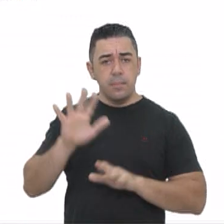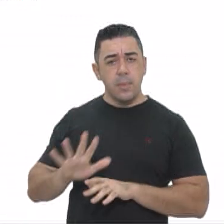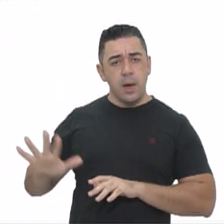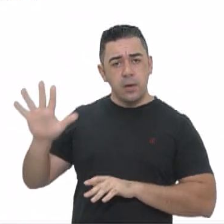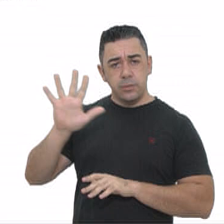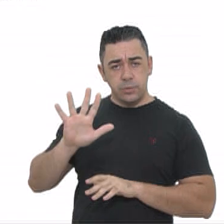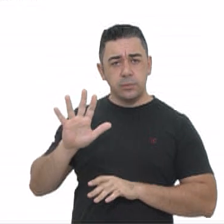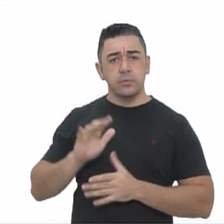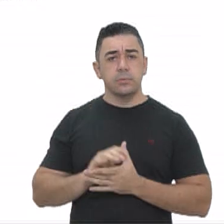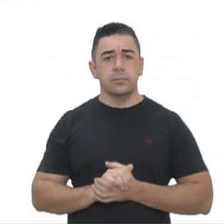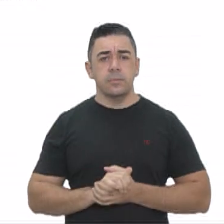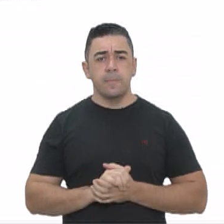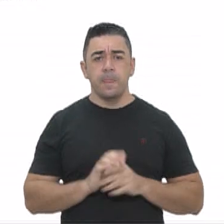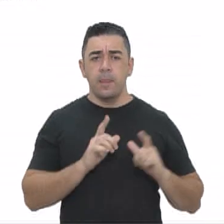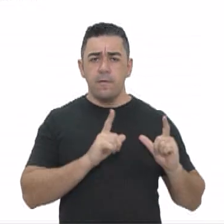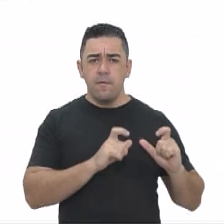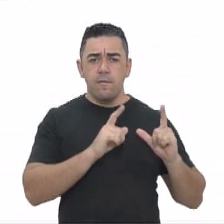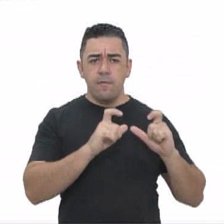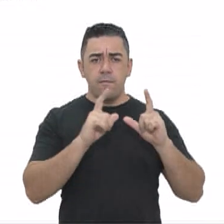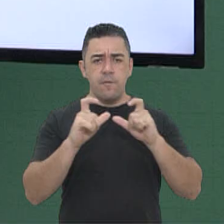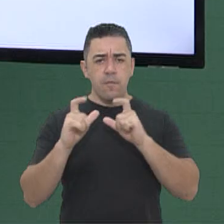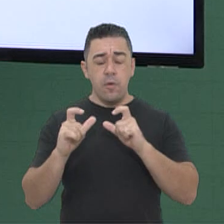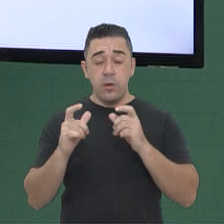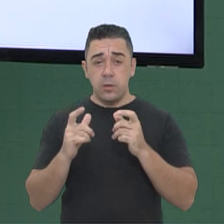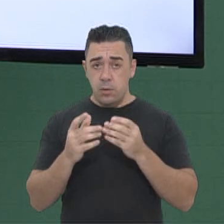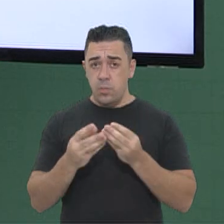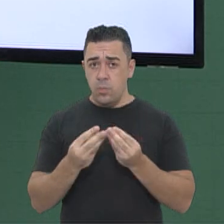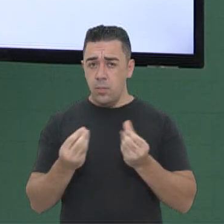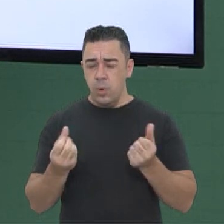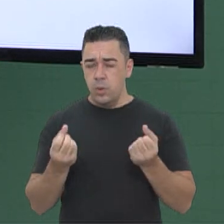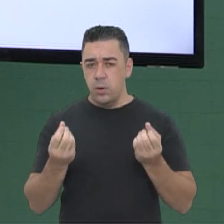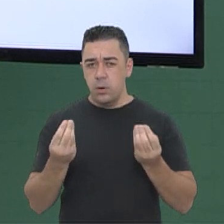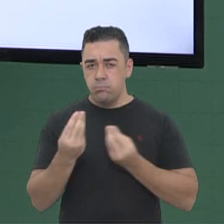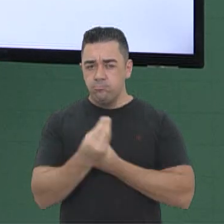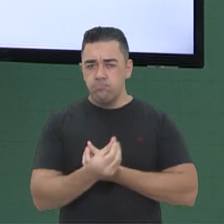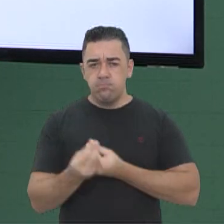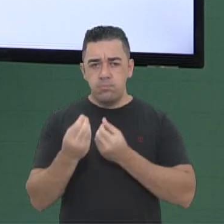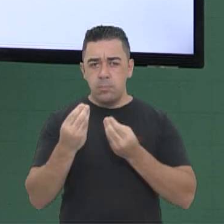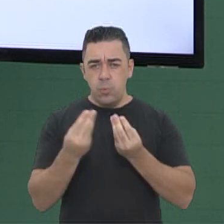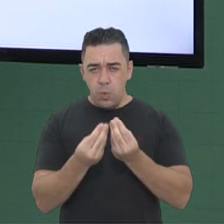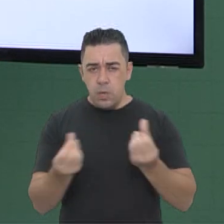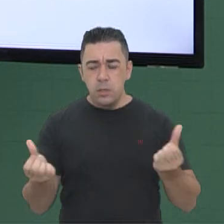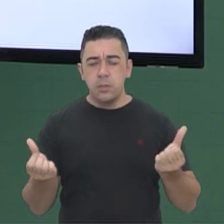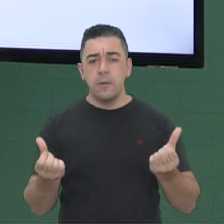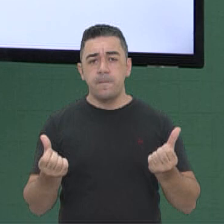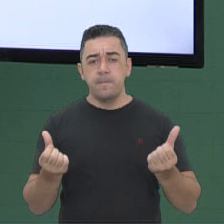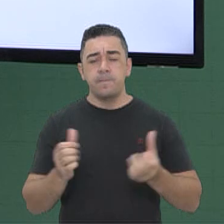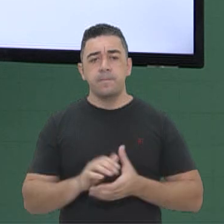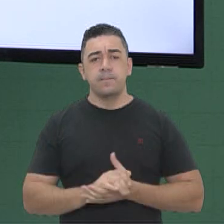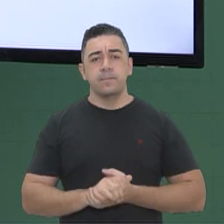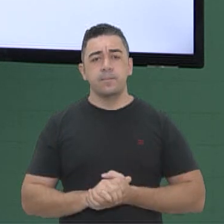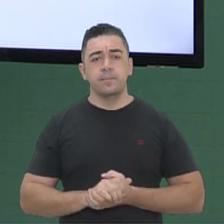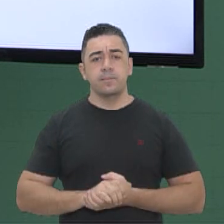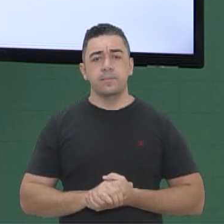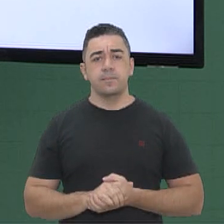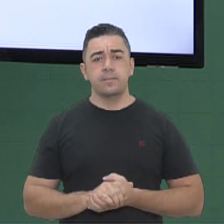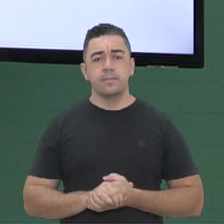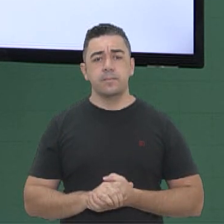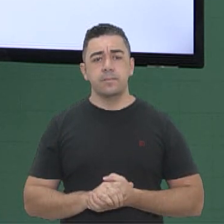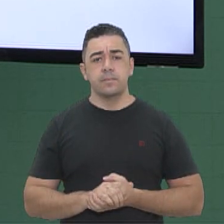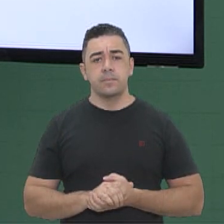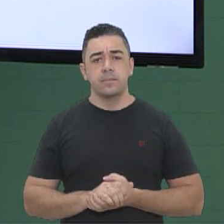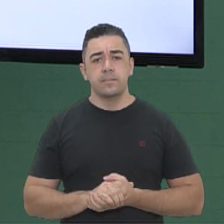imagens. De fotos de boa qualidade, que harmonizam com a ideia que se transmite em los